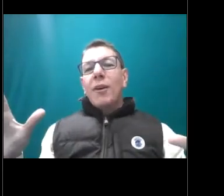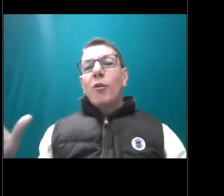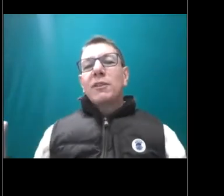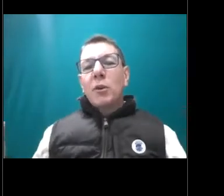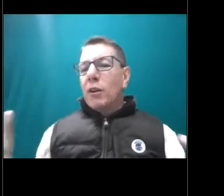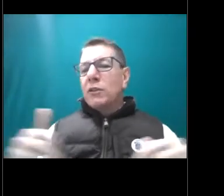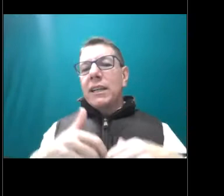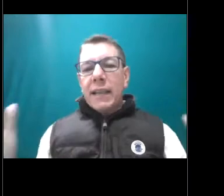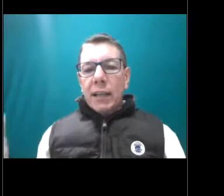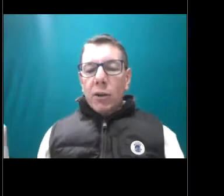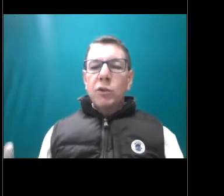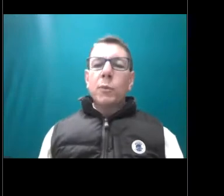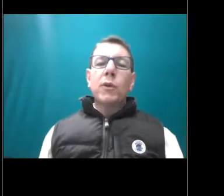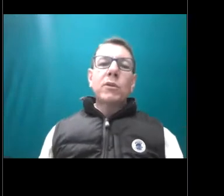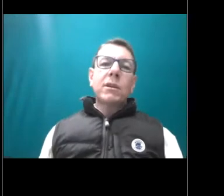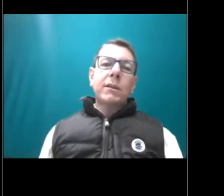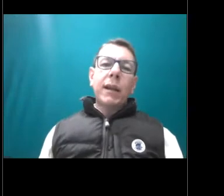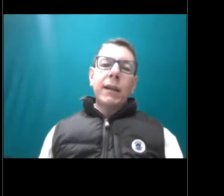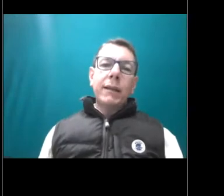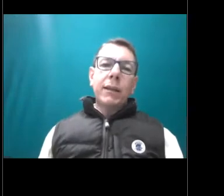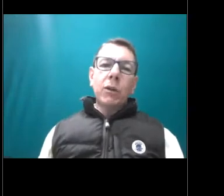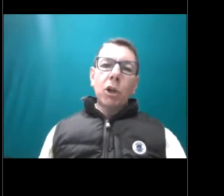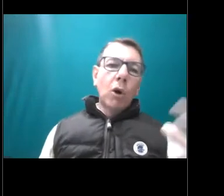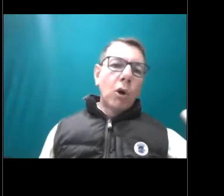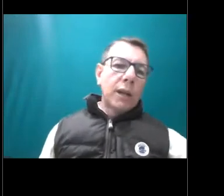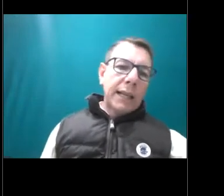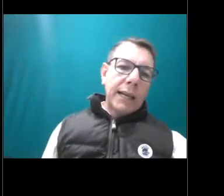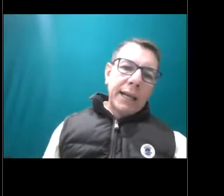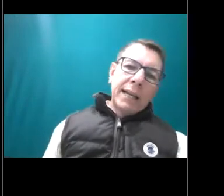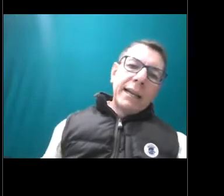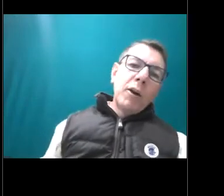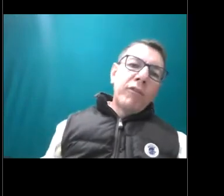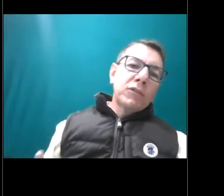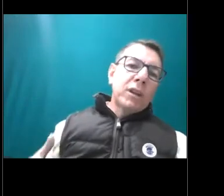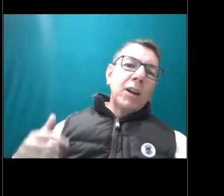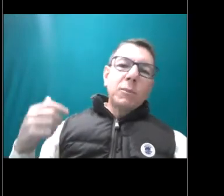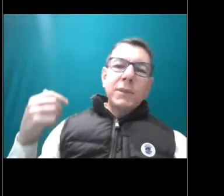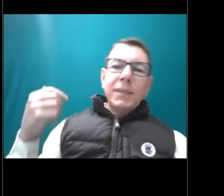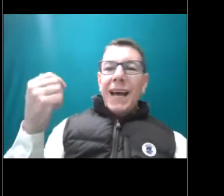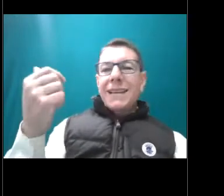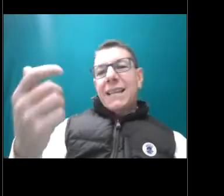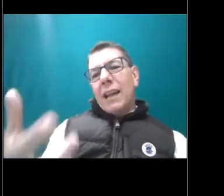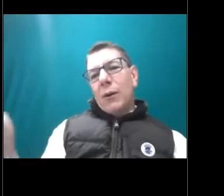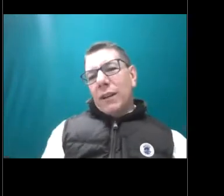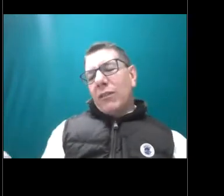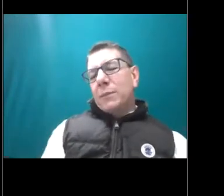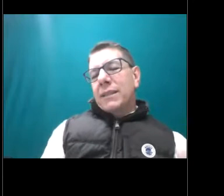mais terra, eu consigo reutilizar todos os produtos que eu tenho ali, entendeu? Lona, né? O funcionário não